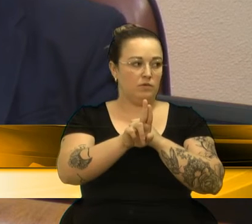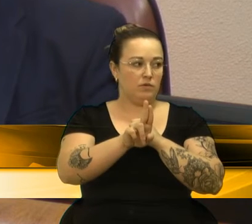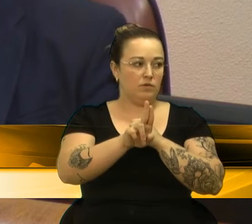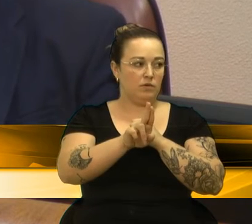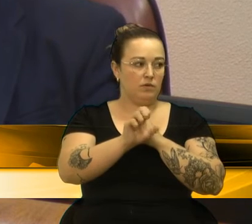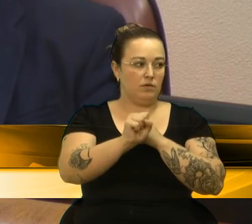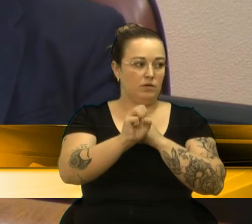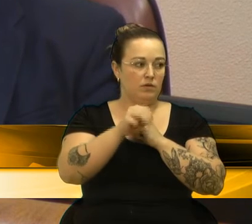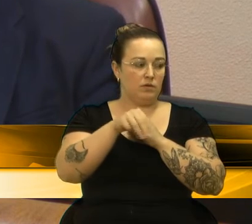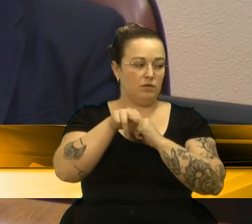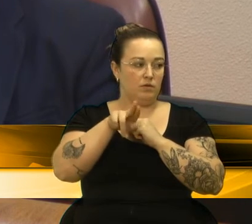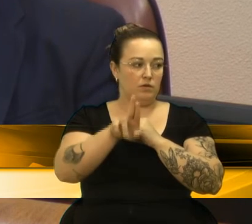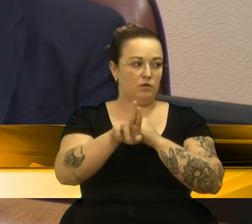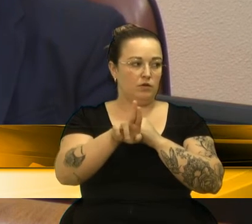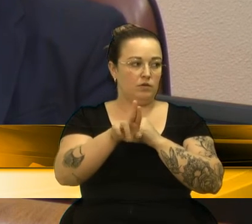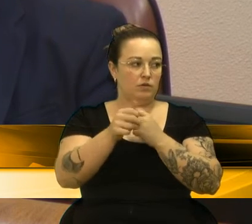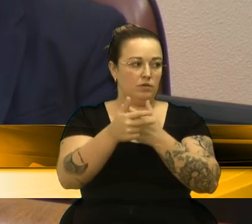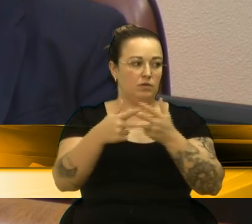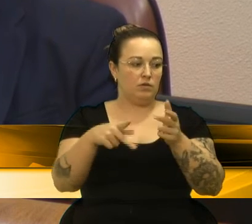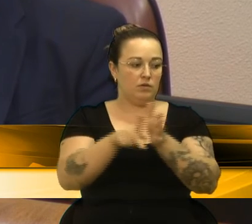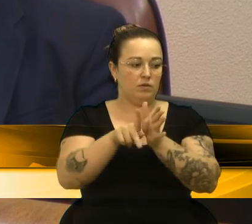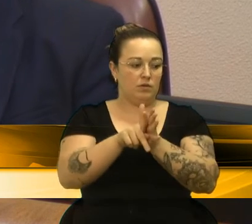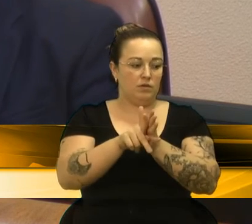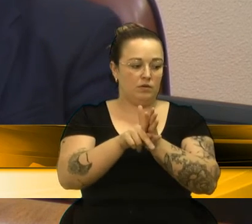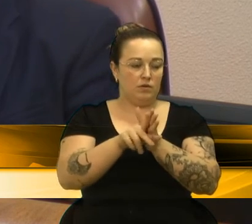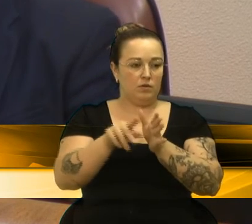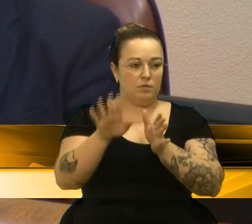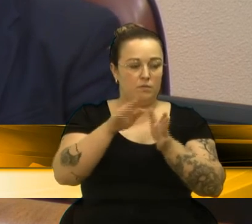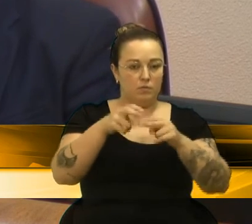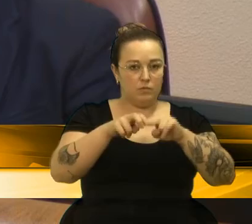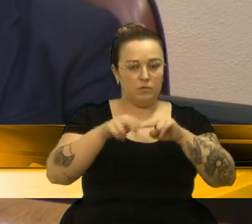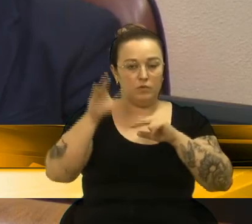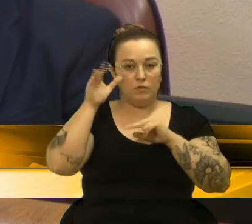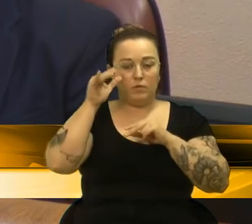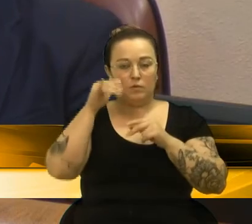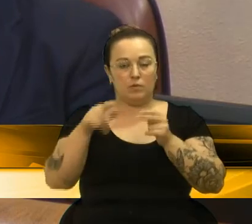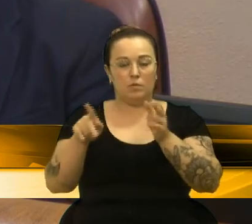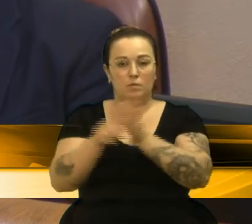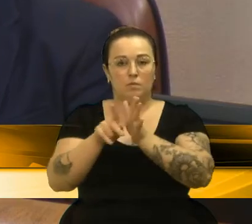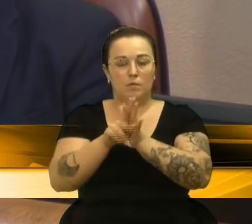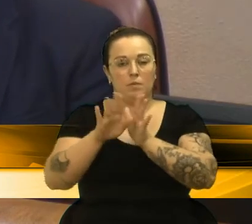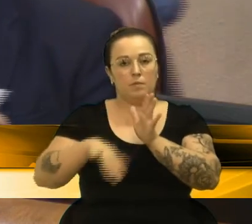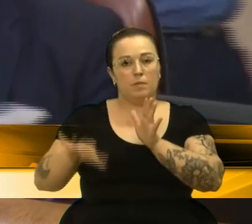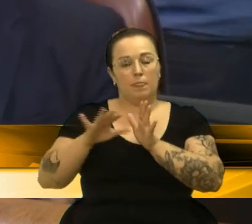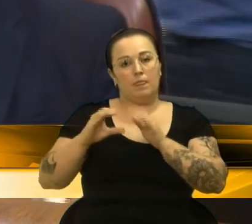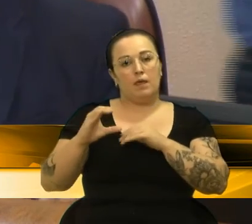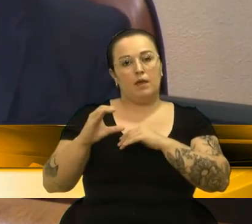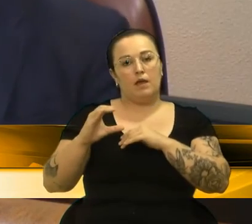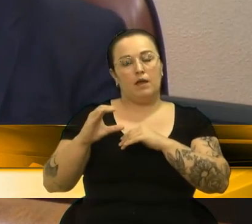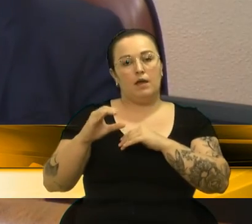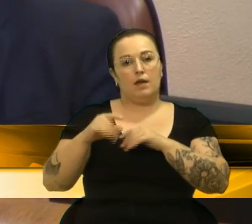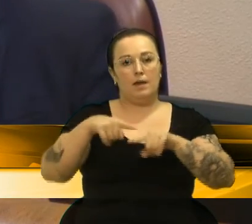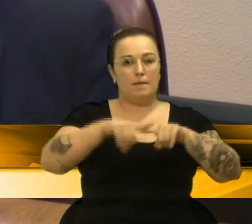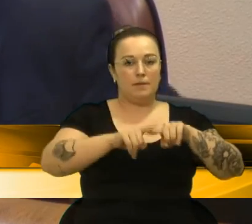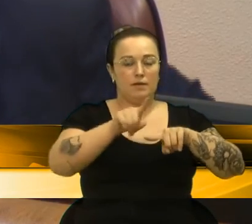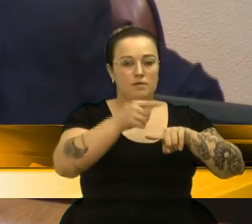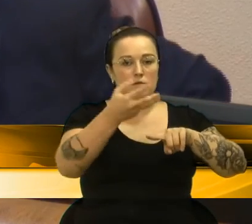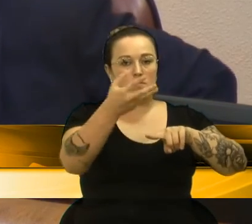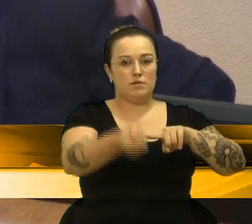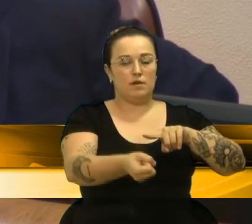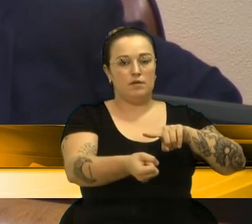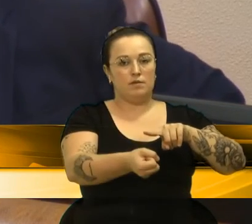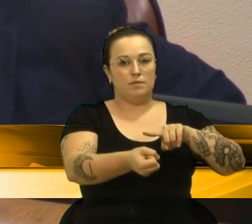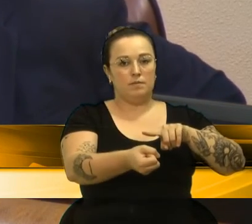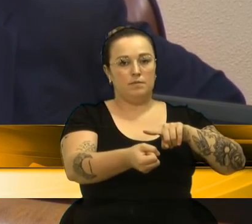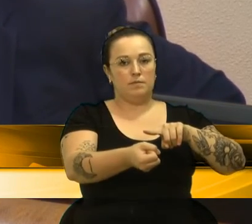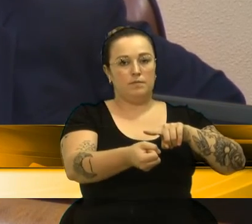dos freios, onde foi informado, no parecer, que, diante de outros eventos do calendário próprio, a Praça Dante está impossibilitada. Ato